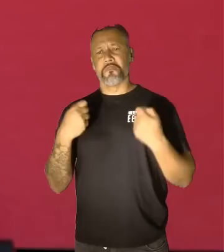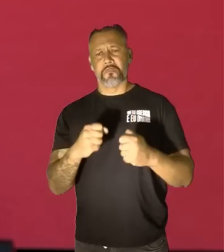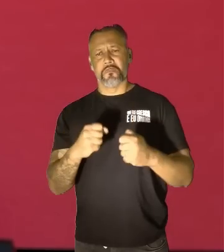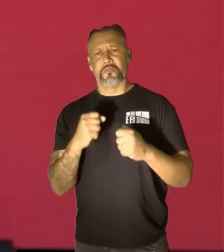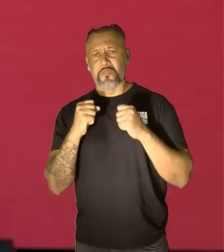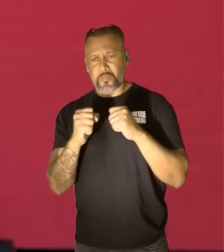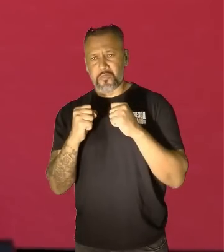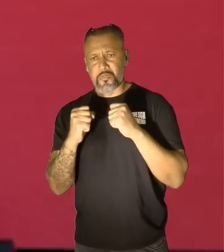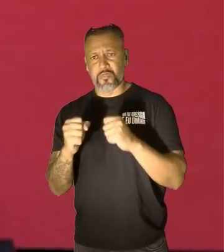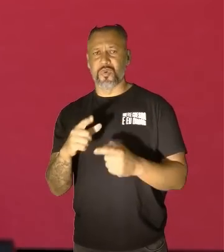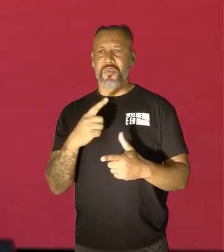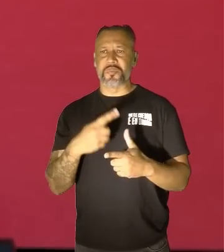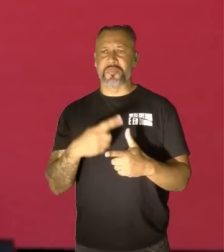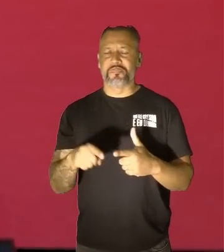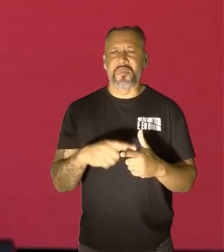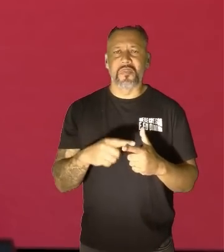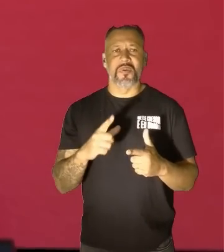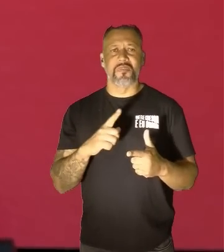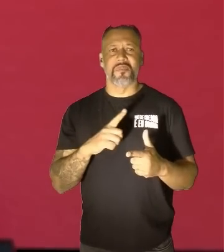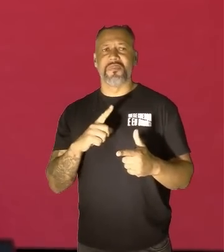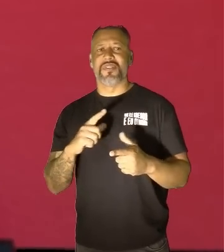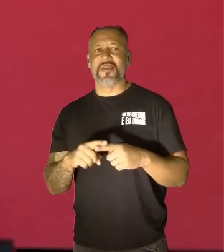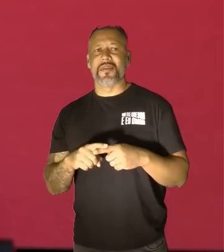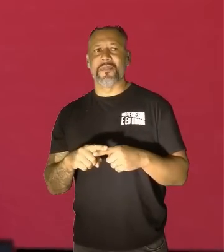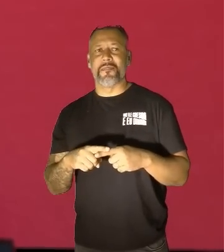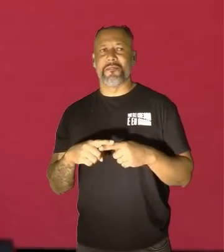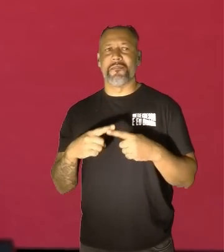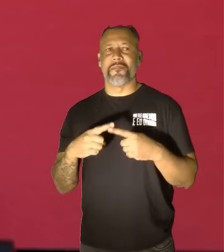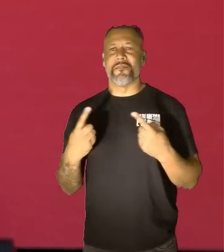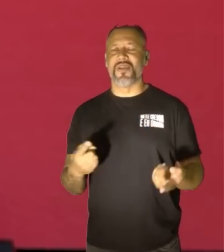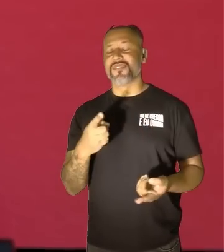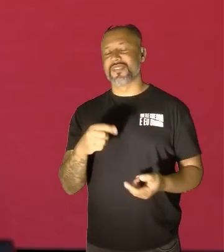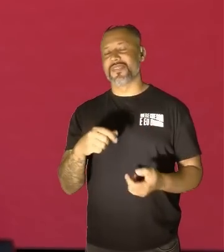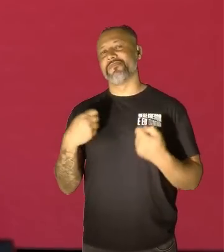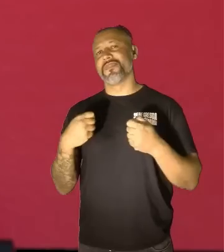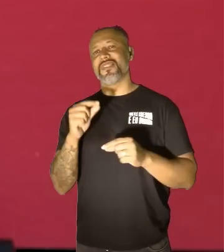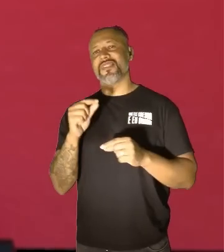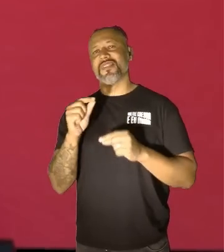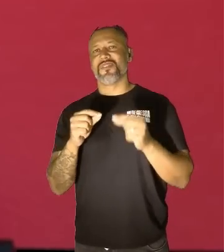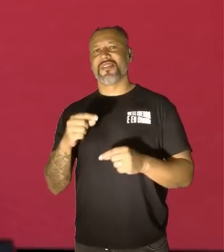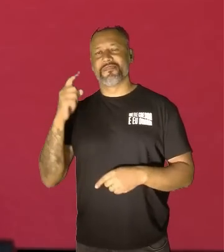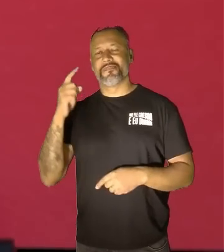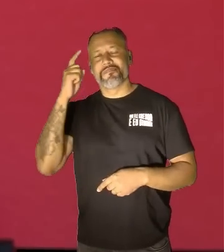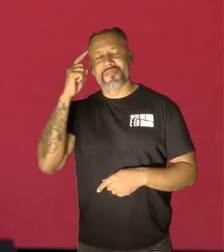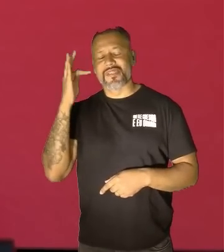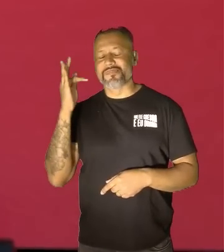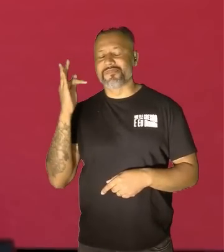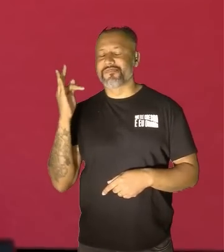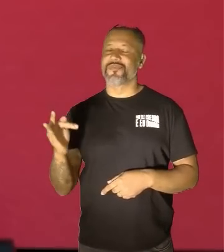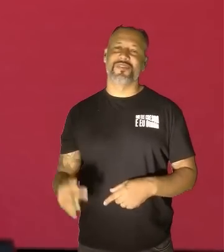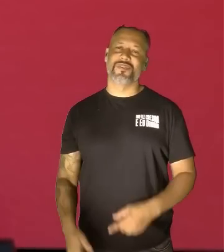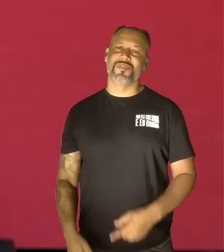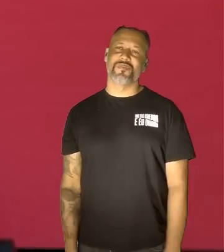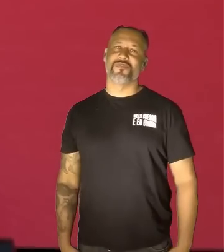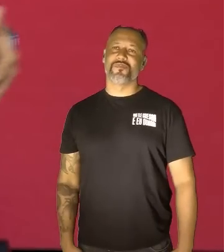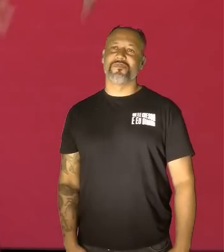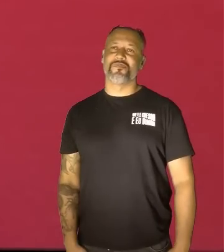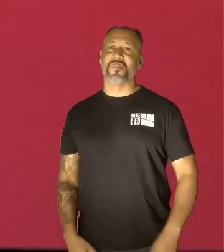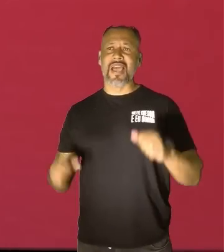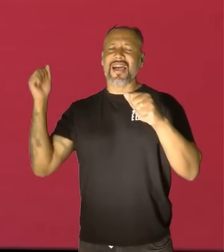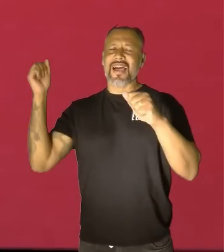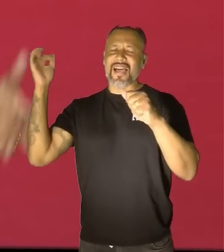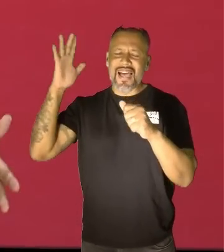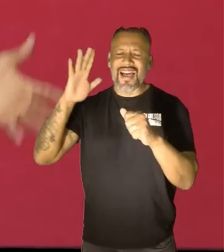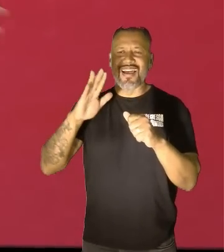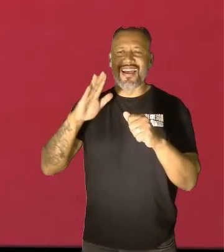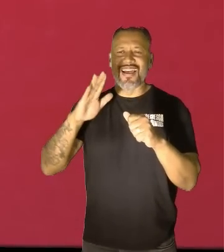monte de barreira, mas você pode estar vestido de quem você vai ser amanhã. É isso que Ana está fazendo. Meu filho, você